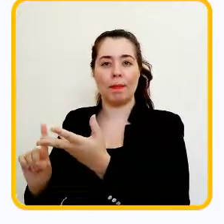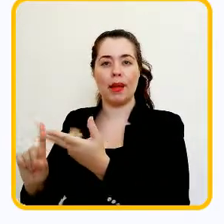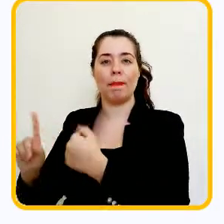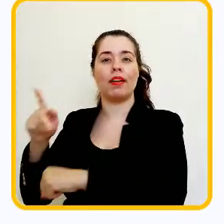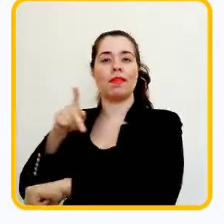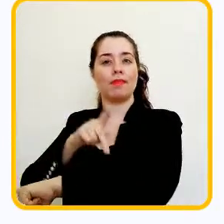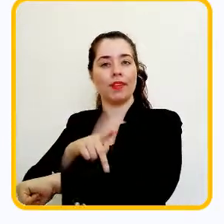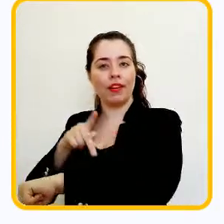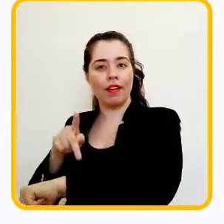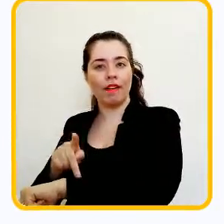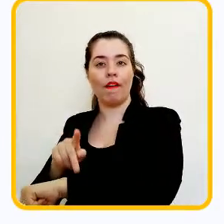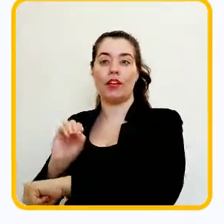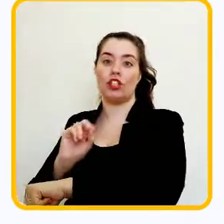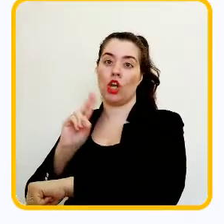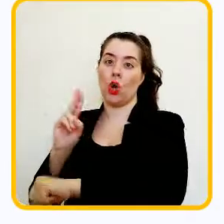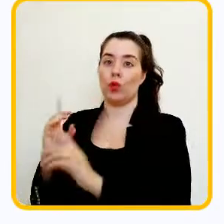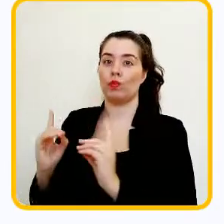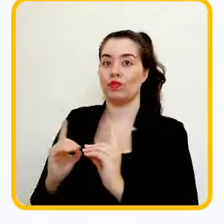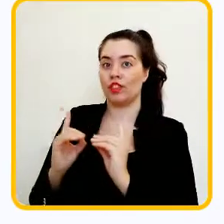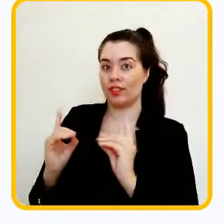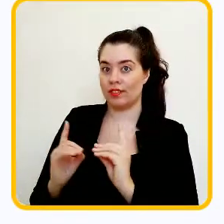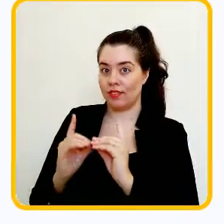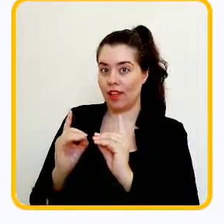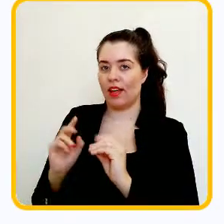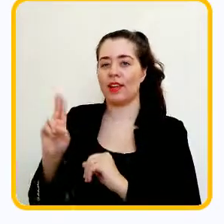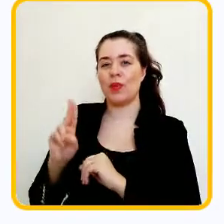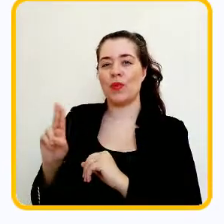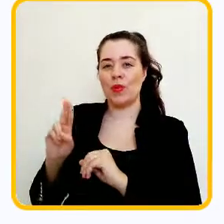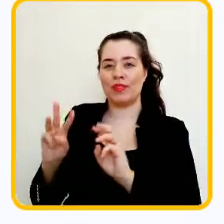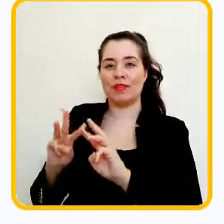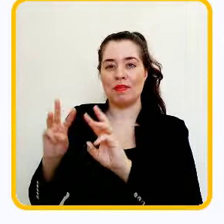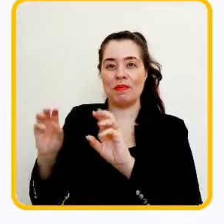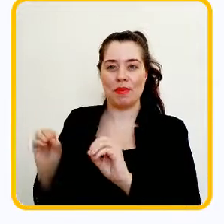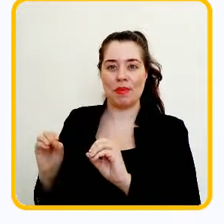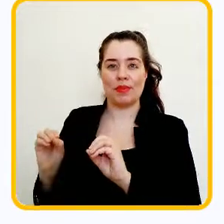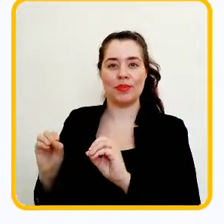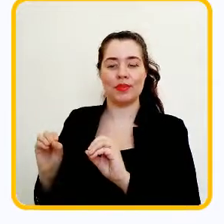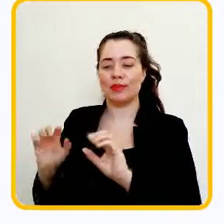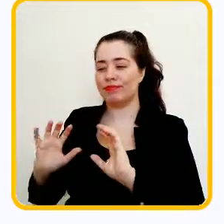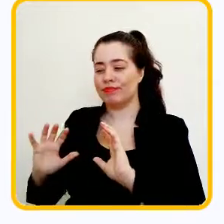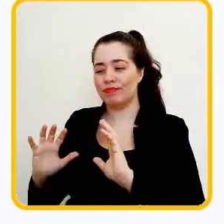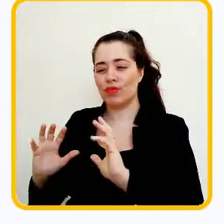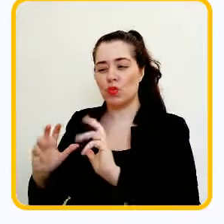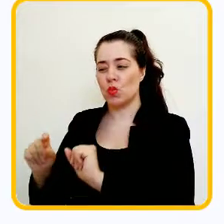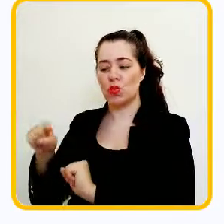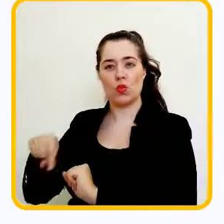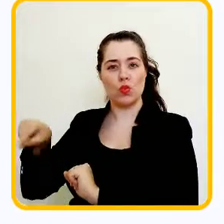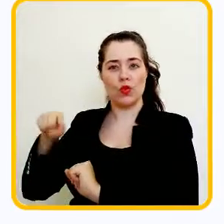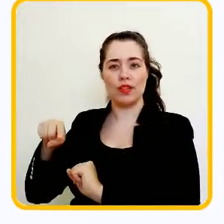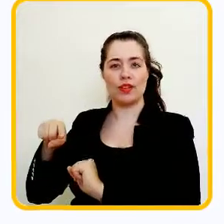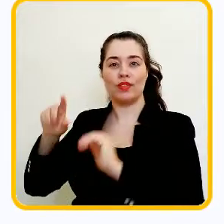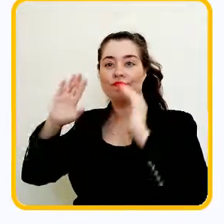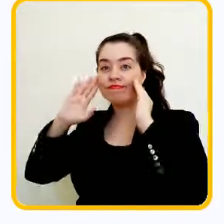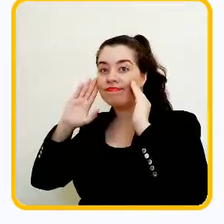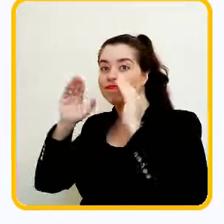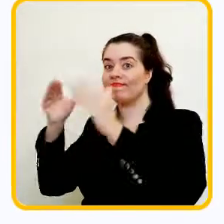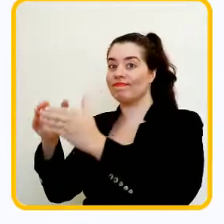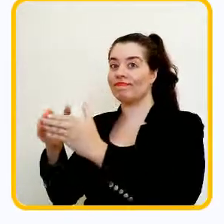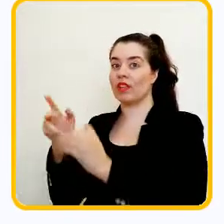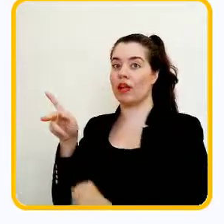problemas relacionados às questões pedagógicas ou didáticas do uso do ambiente virtual